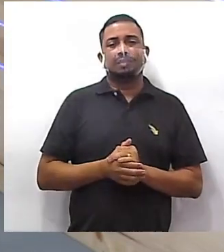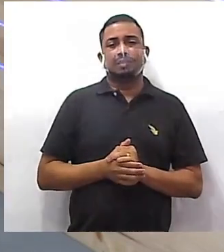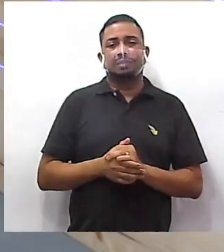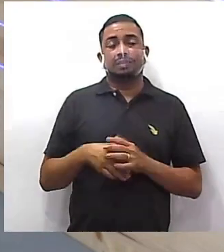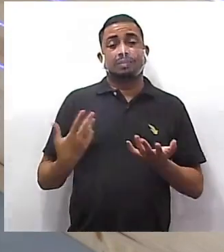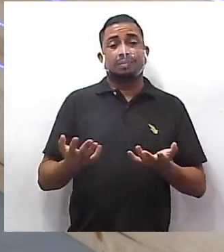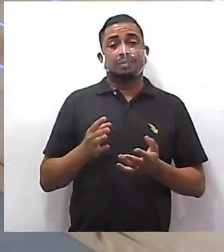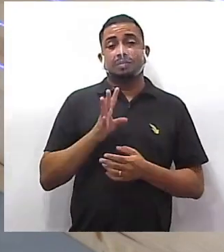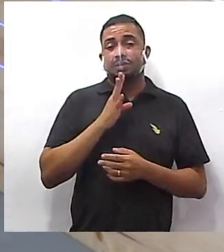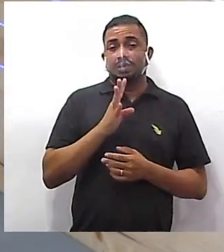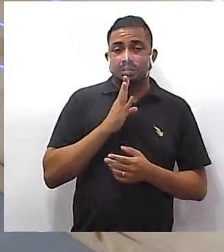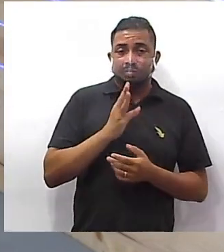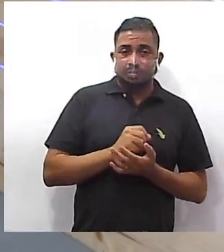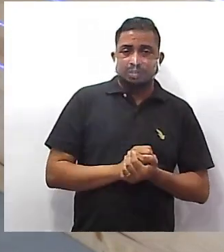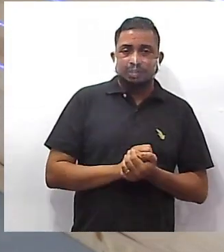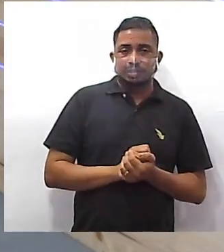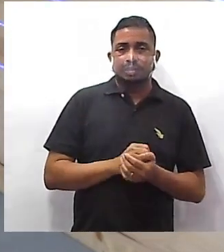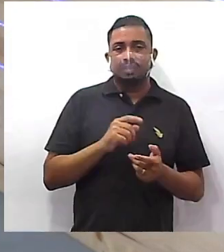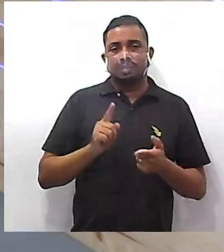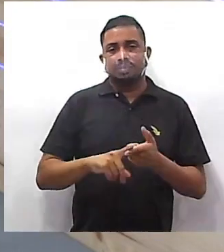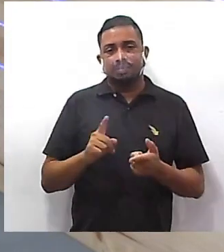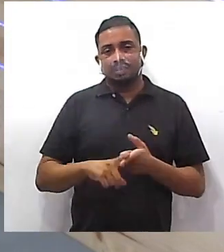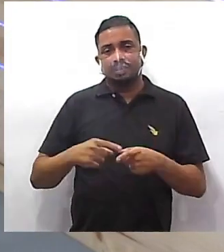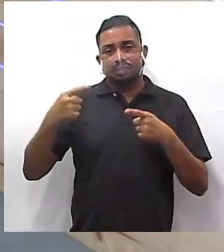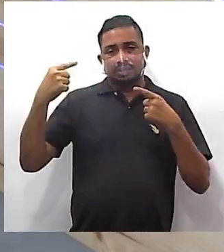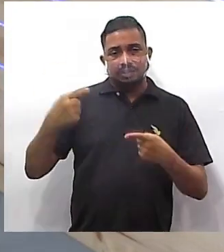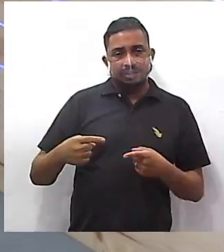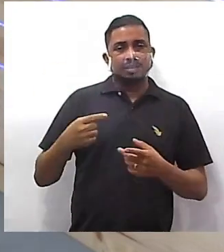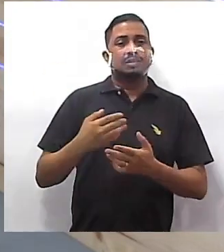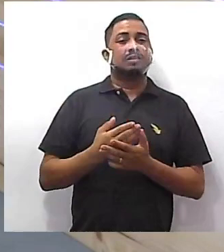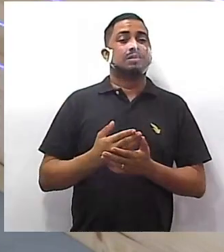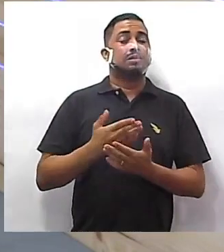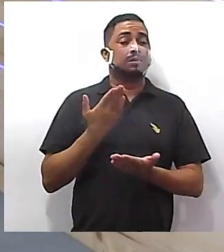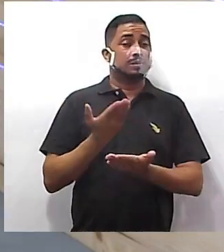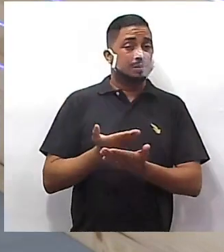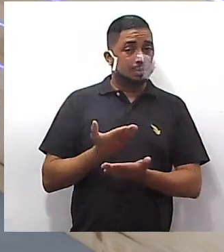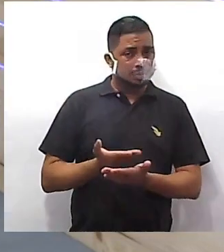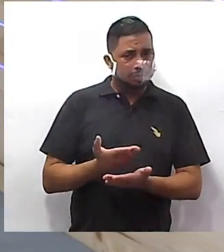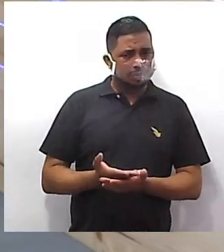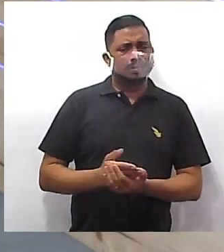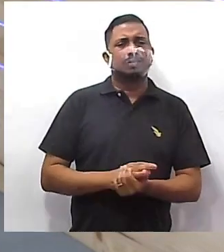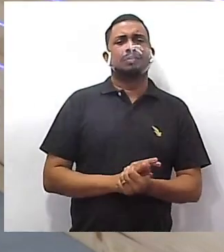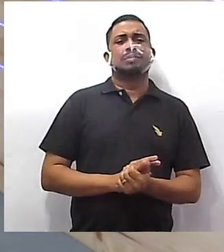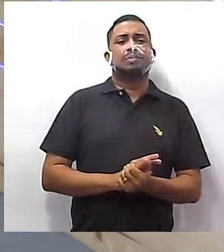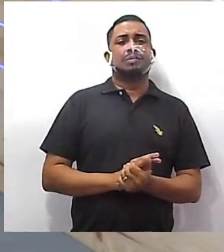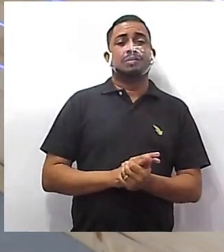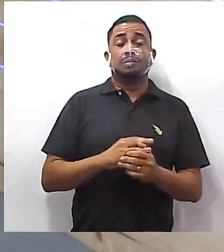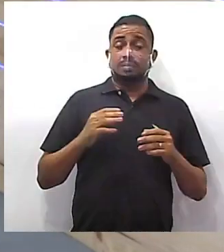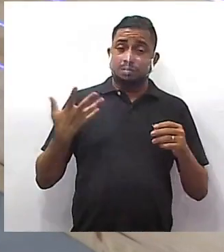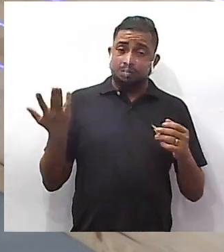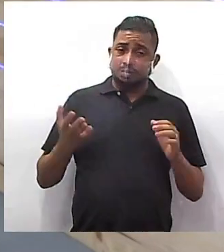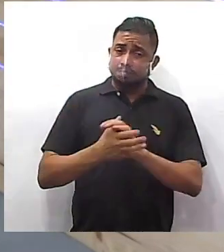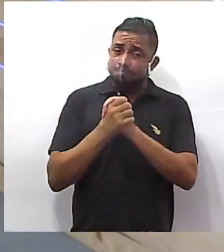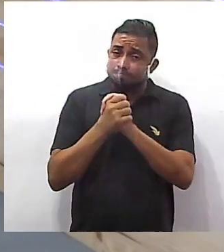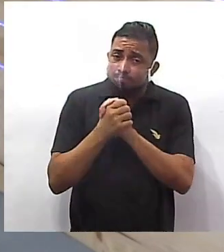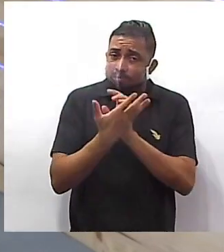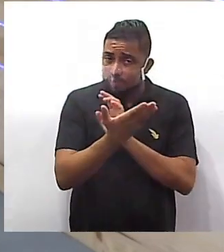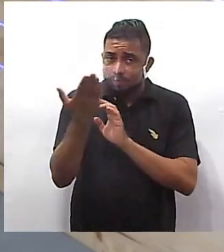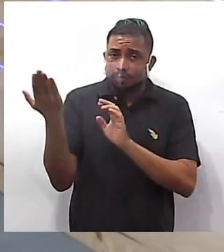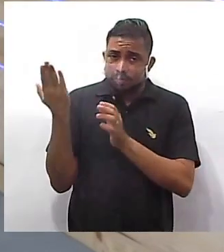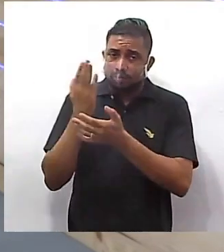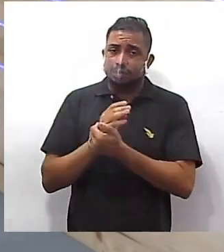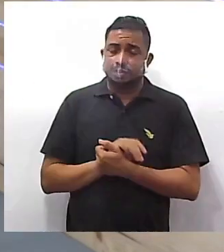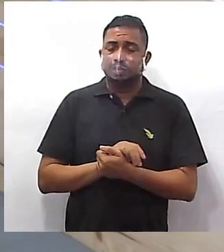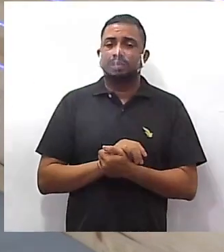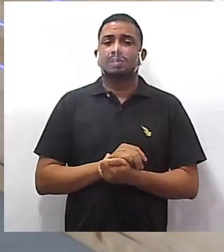Com esse conhecimento. E é um desafio, gente. Estudem, tá certo? Sucesso a todos, né? E que